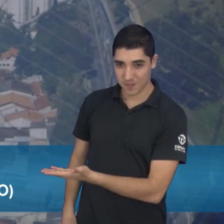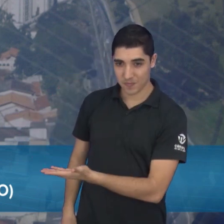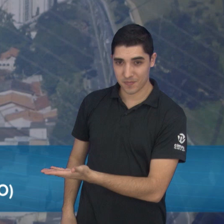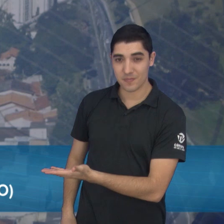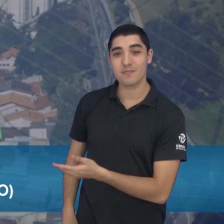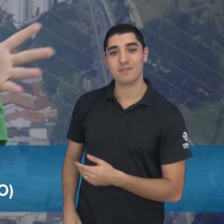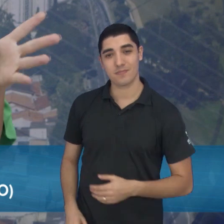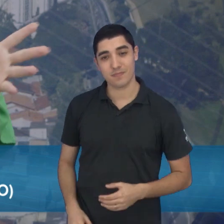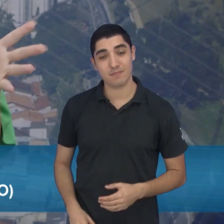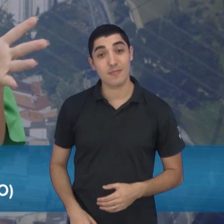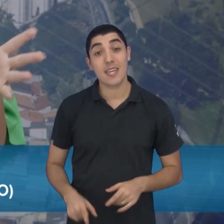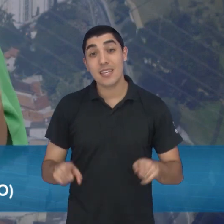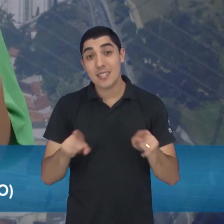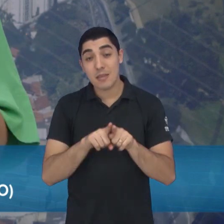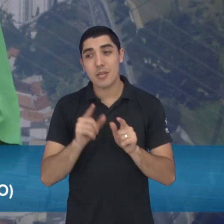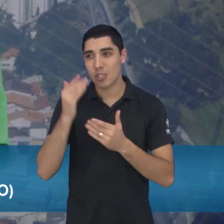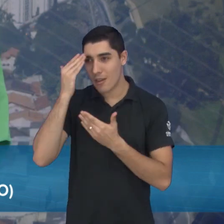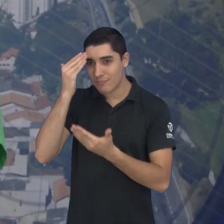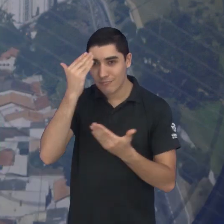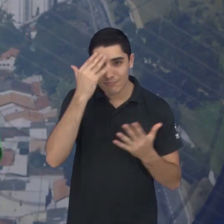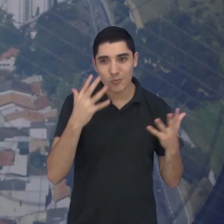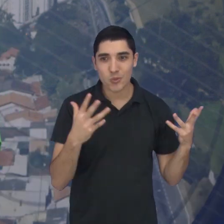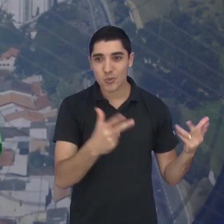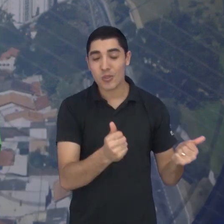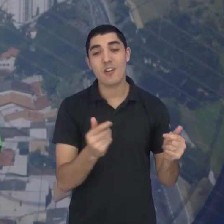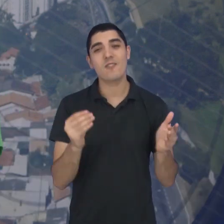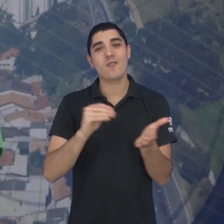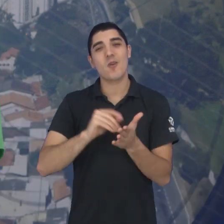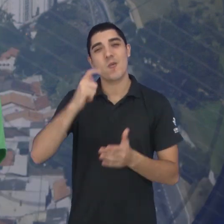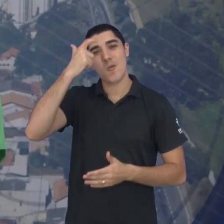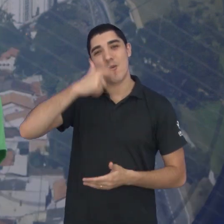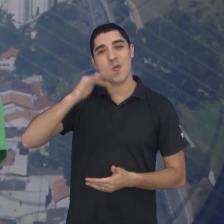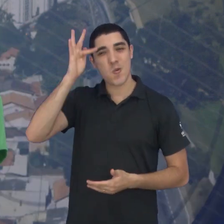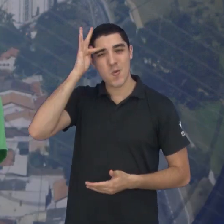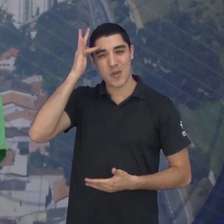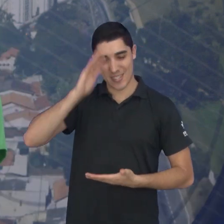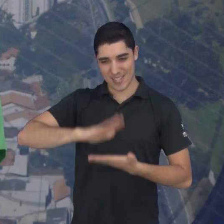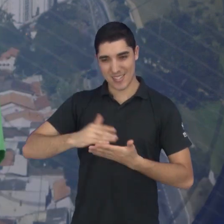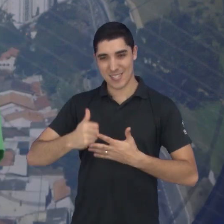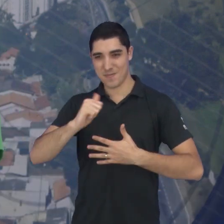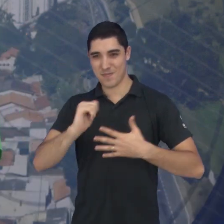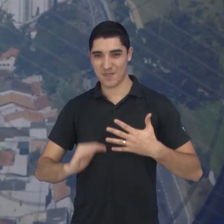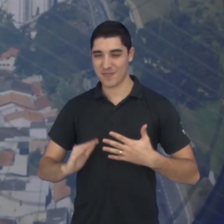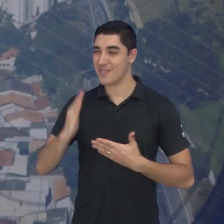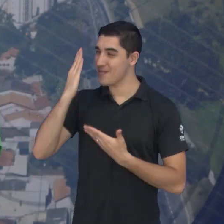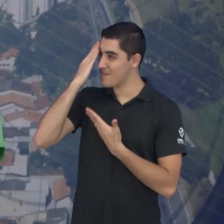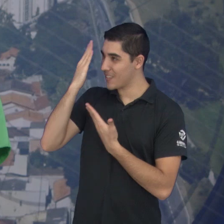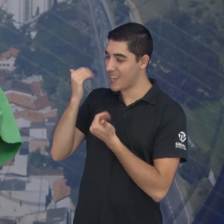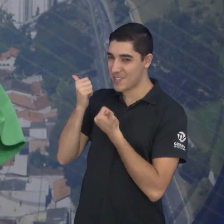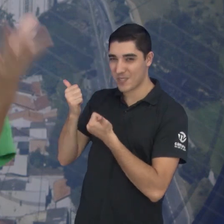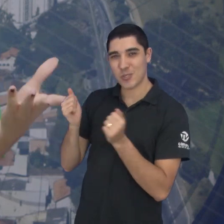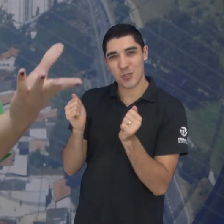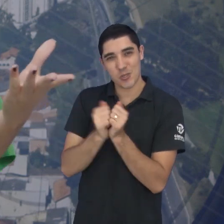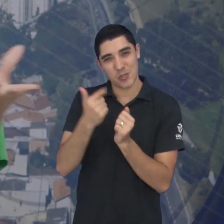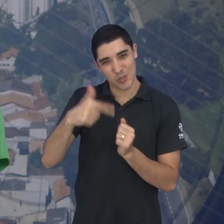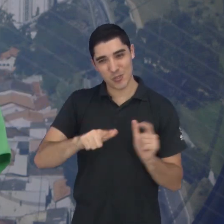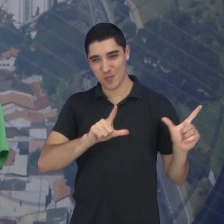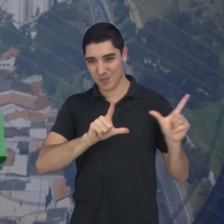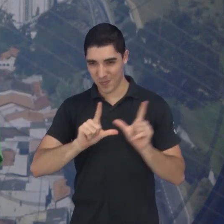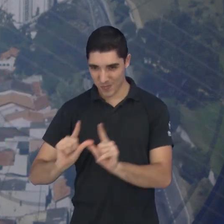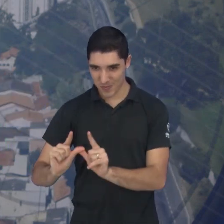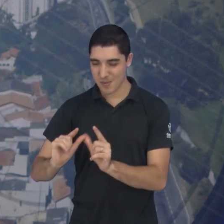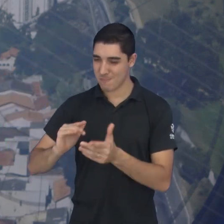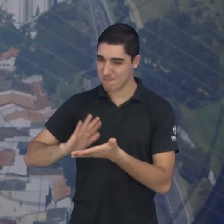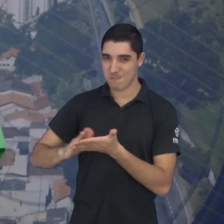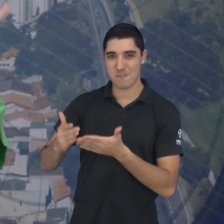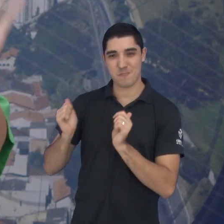@tvcâmara.sjc. E eu já agradeci as meninas, quero agradecer também o Luiz Fernando, que é o tradutor de Libras, que esteve com a gente mais uma vez durante todo